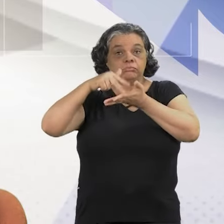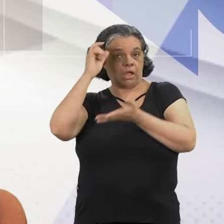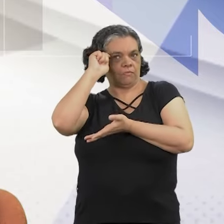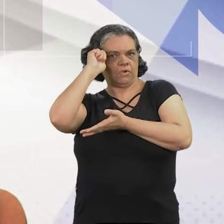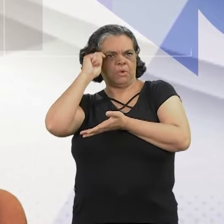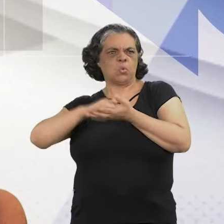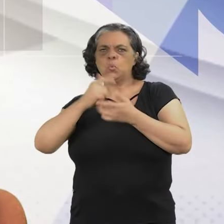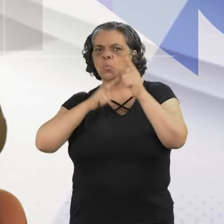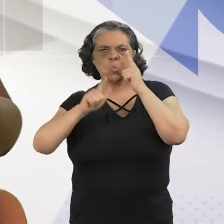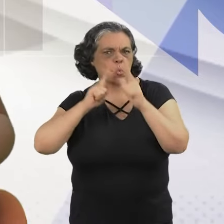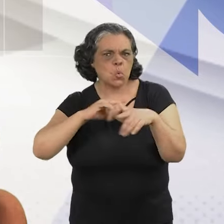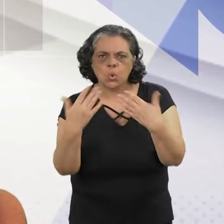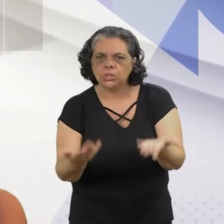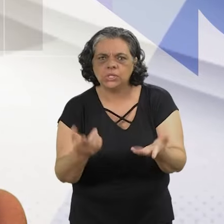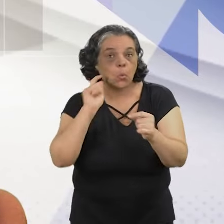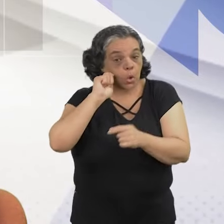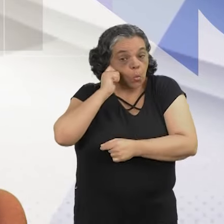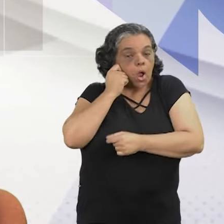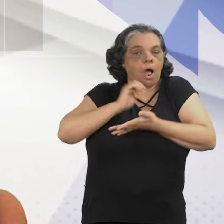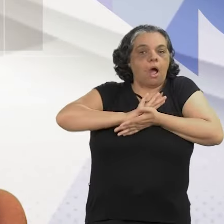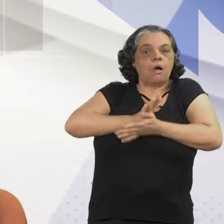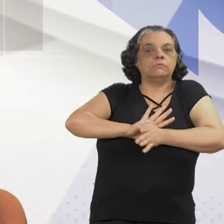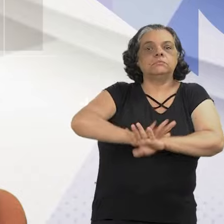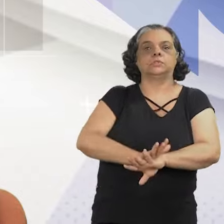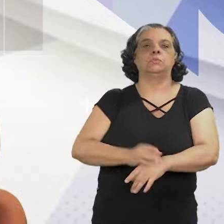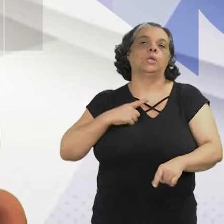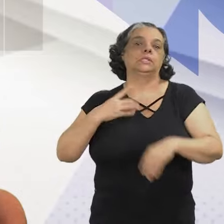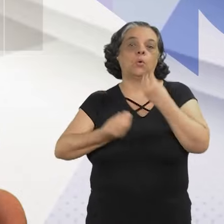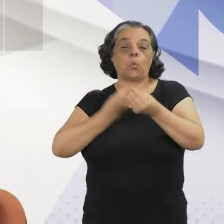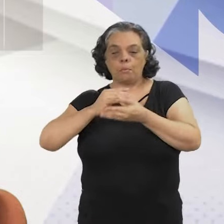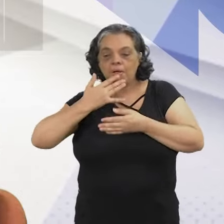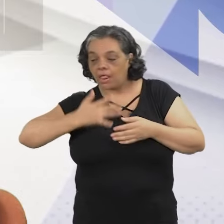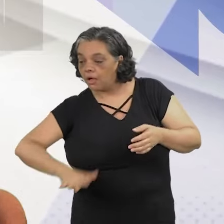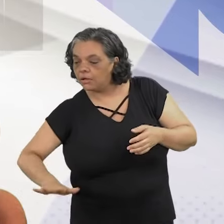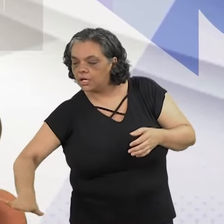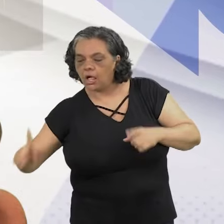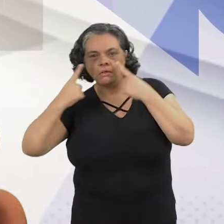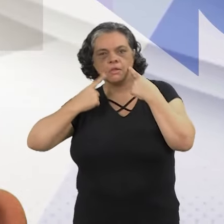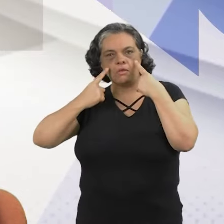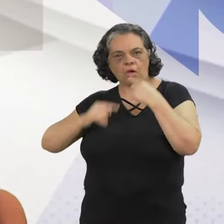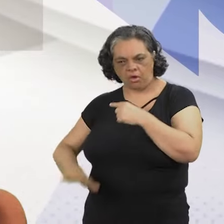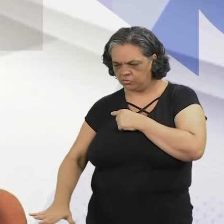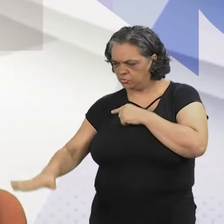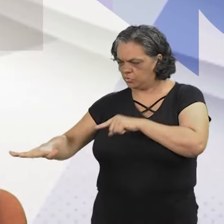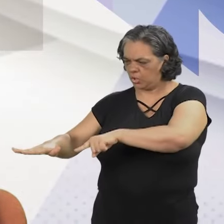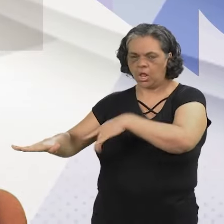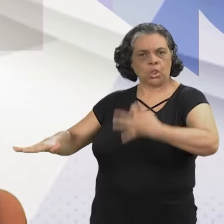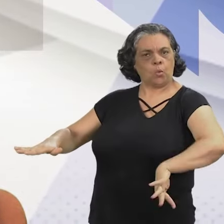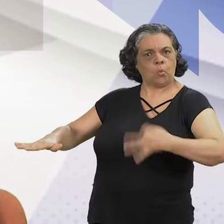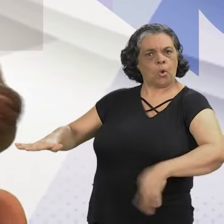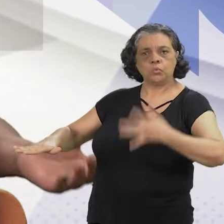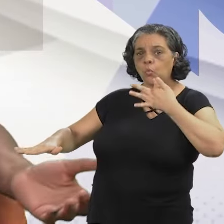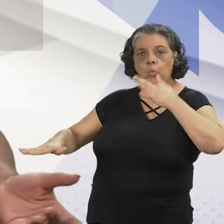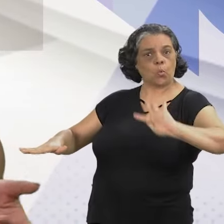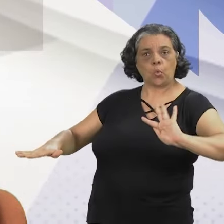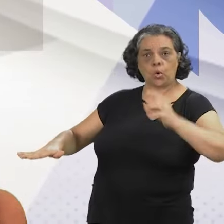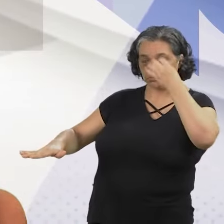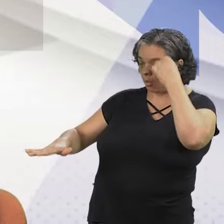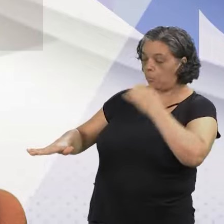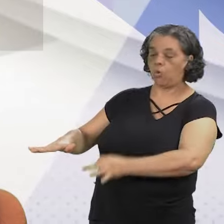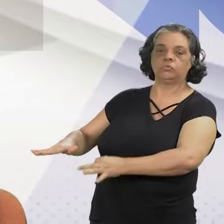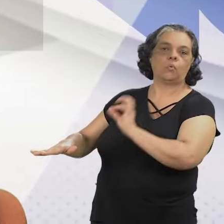negro ele não consegue diagnosticar o racismo é como se fosse aquela criança que tá chorando tem uma dor mas ela não consegue